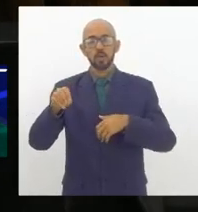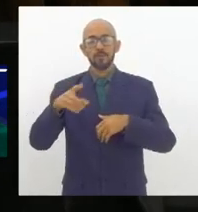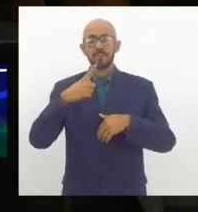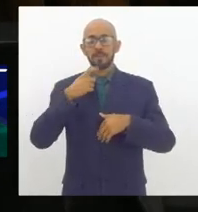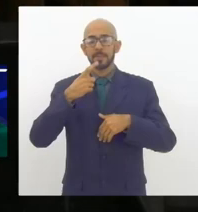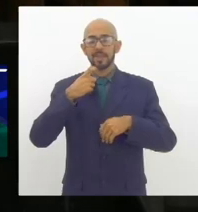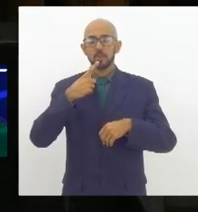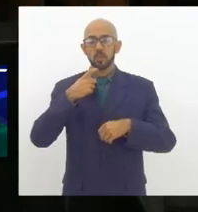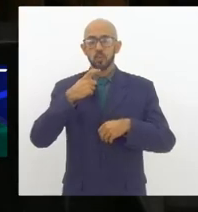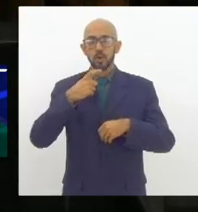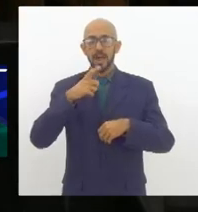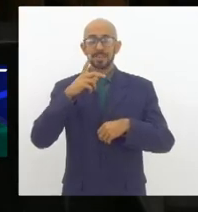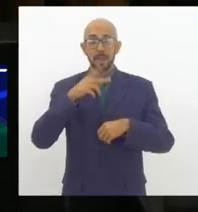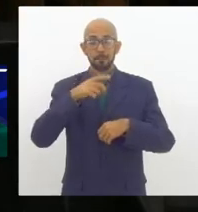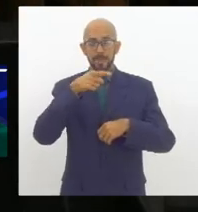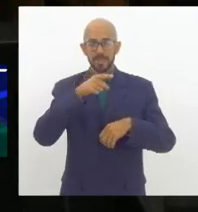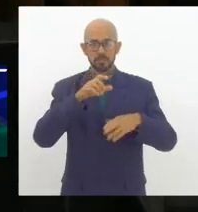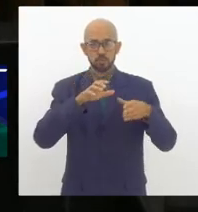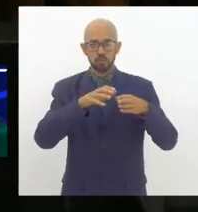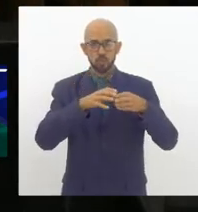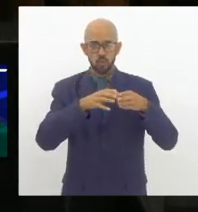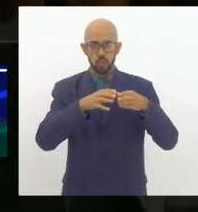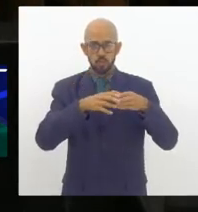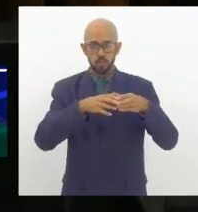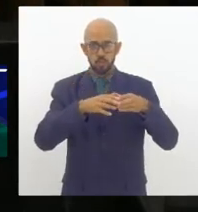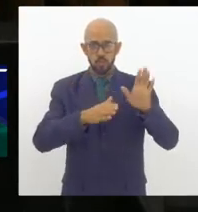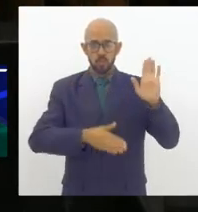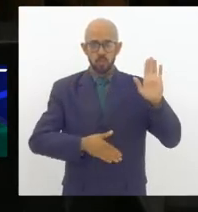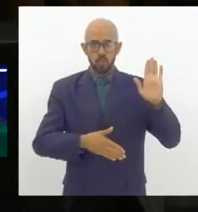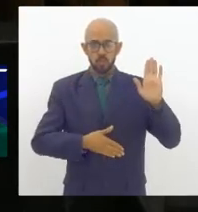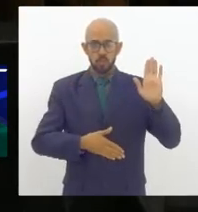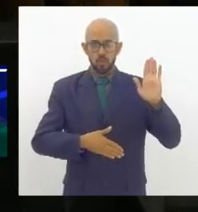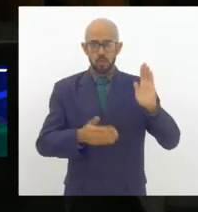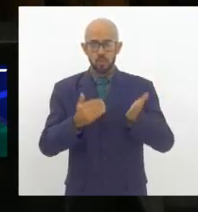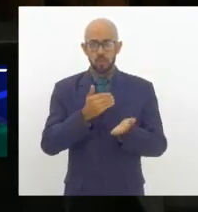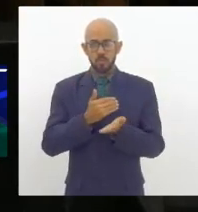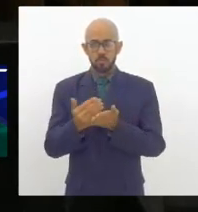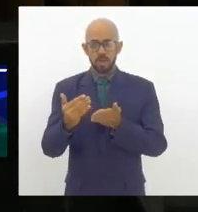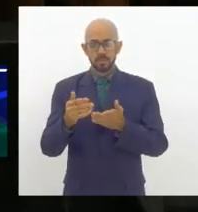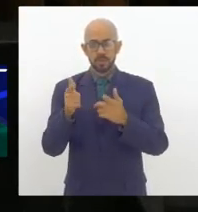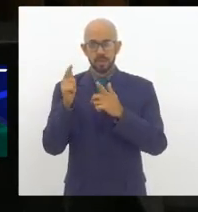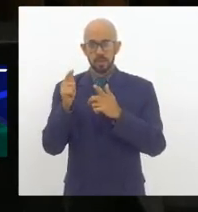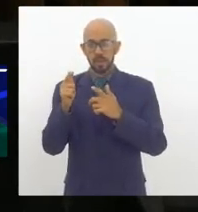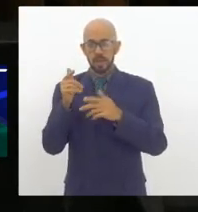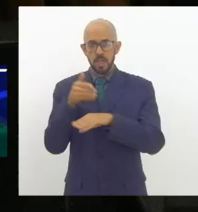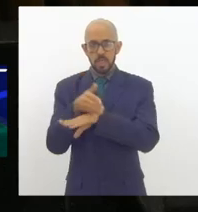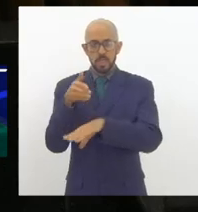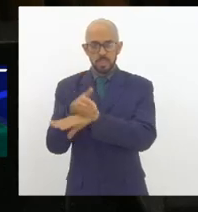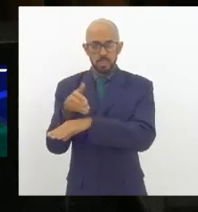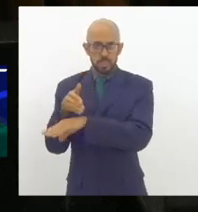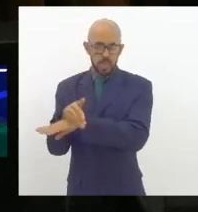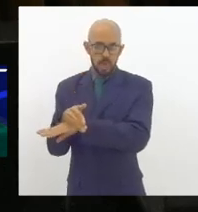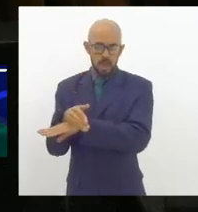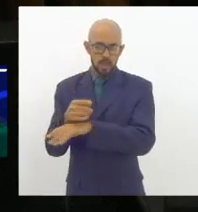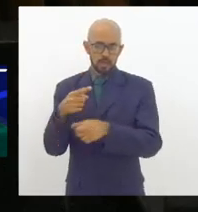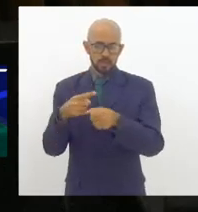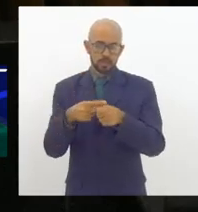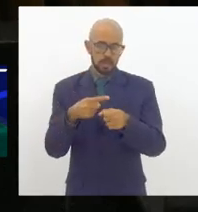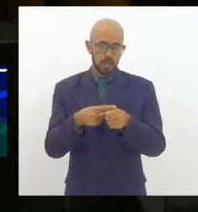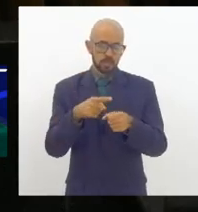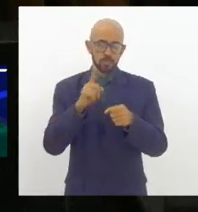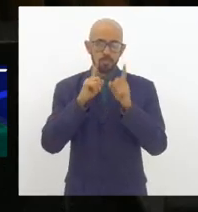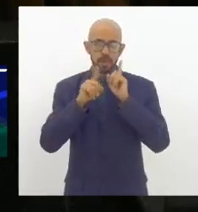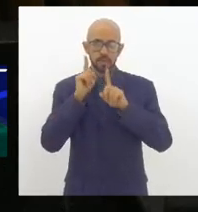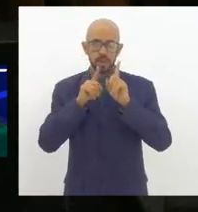facção Comando Vermelho começa a aterrorizar a cidade de Maricá